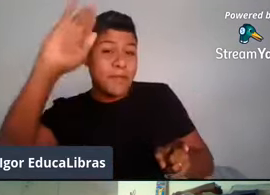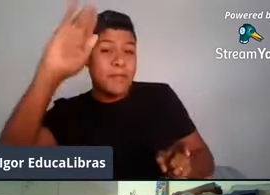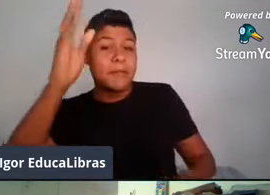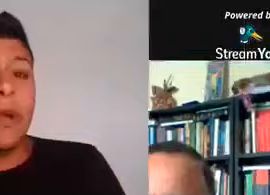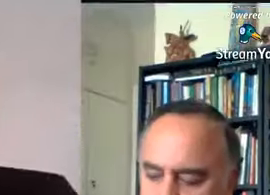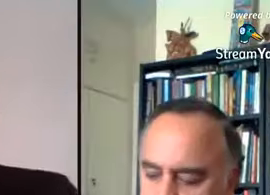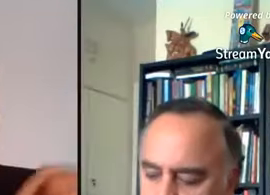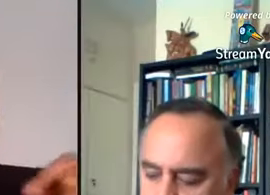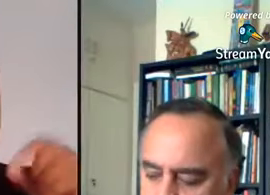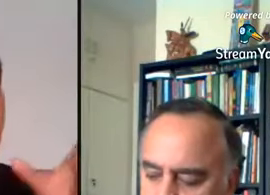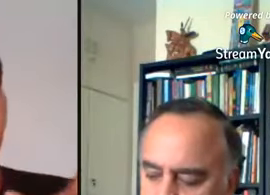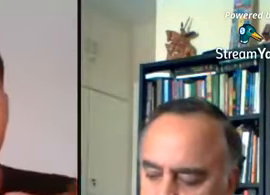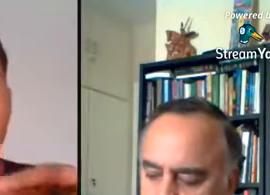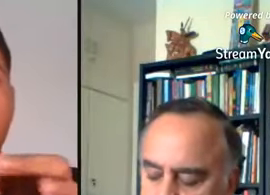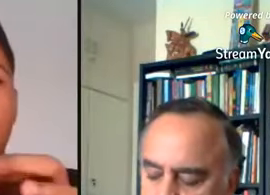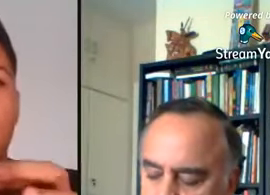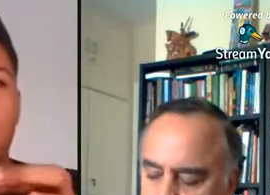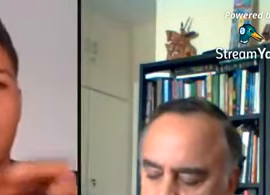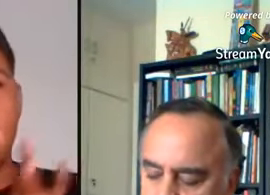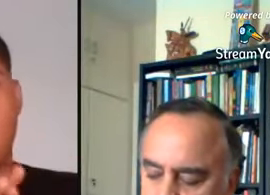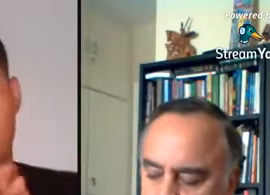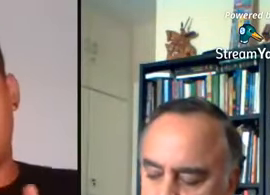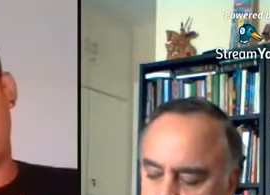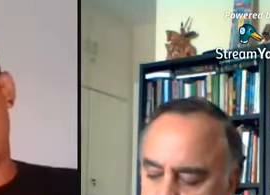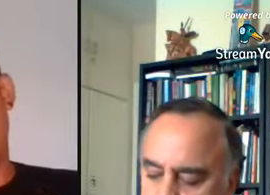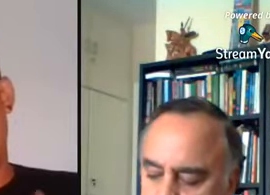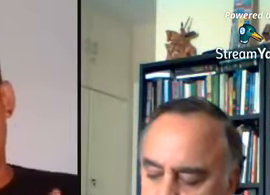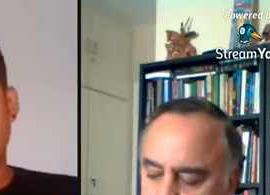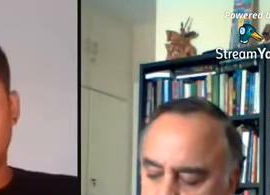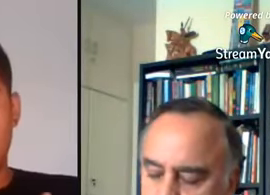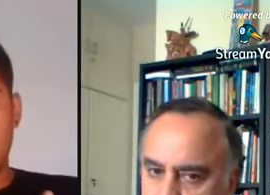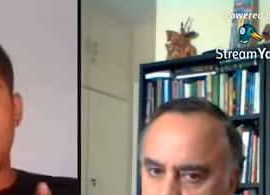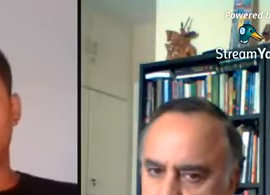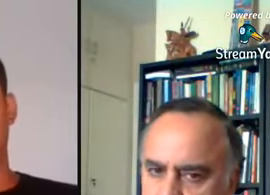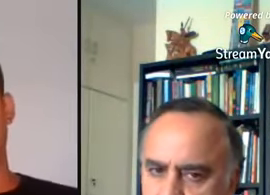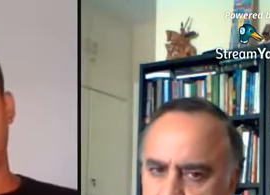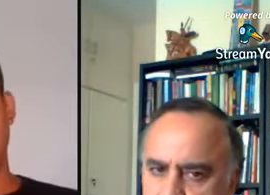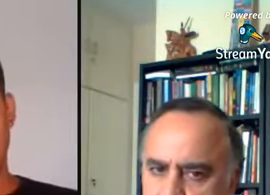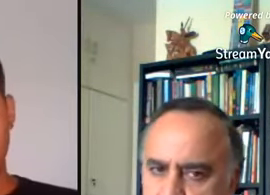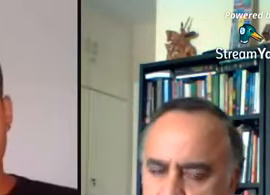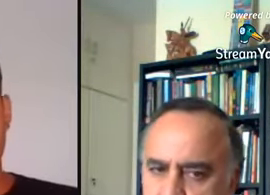criação de inúmeras secretarias aí pelo Brasil,